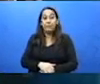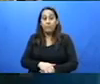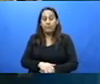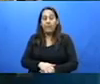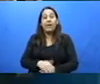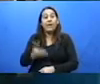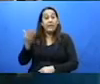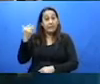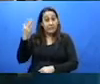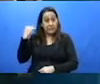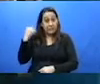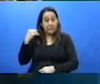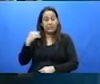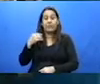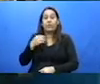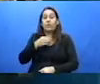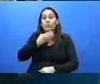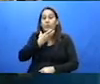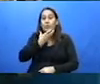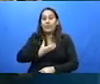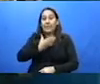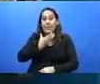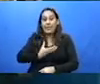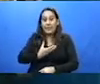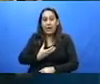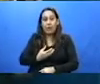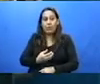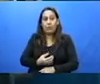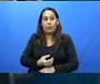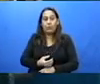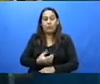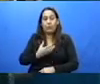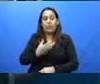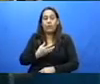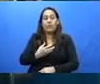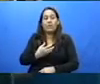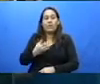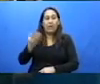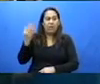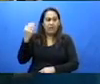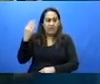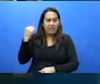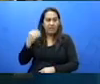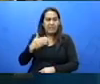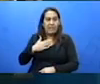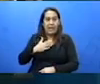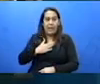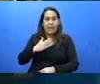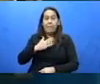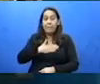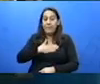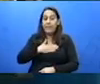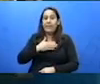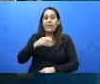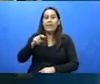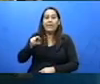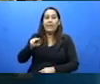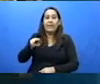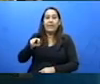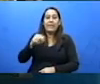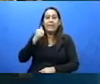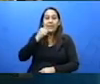Em um Natal, diferente daquele Natal que a gente ouviu no módulo anterior. Aqui é